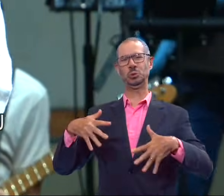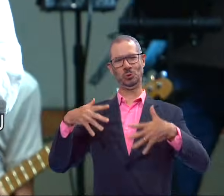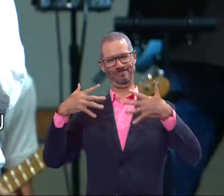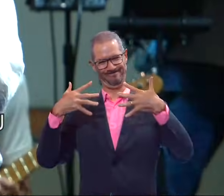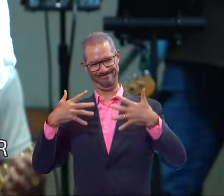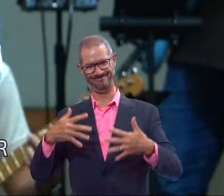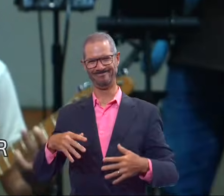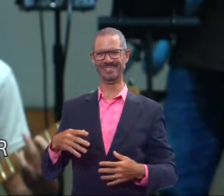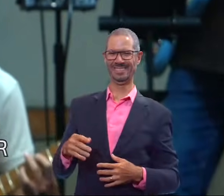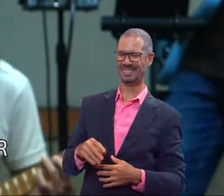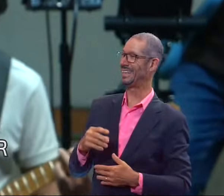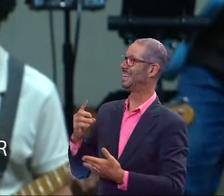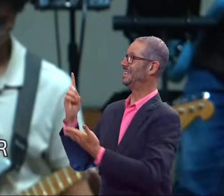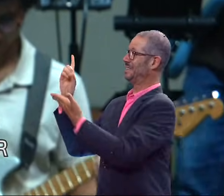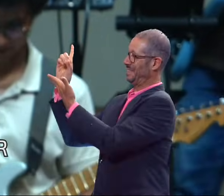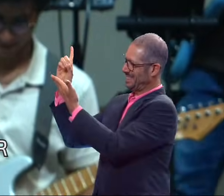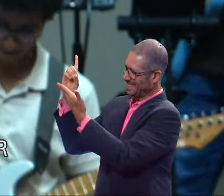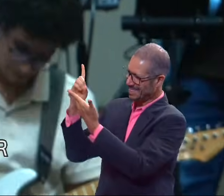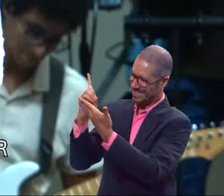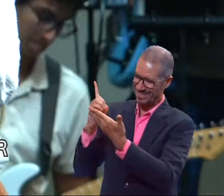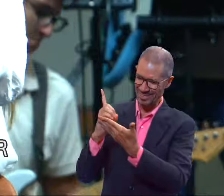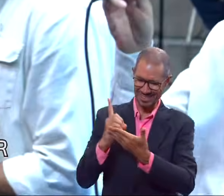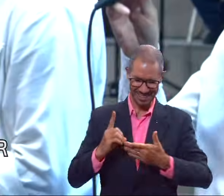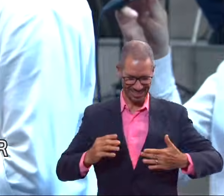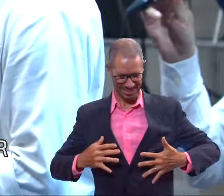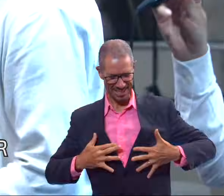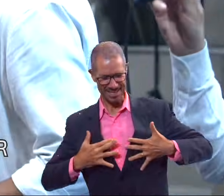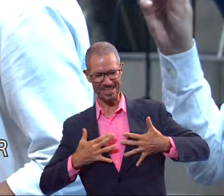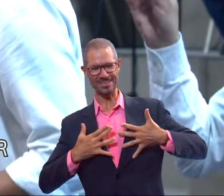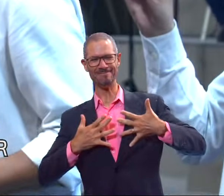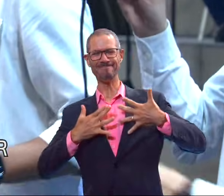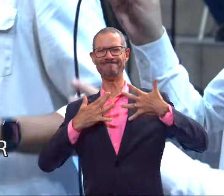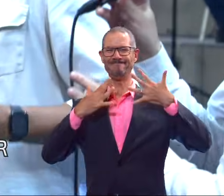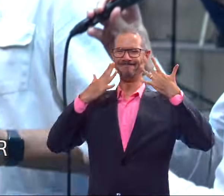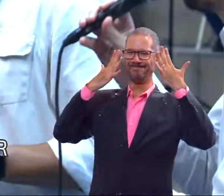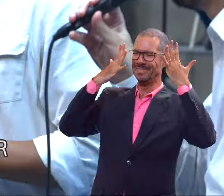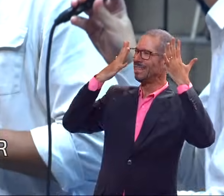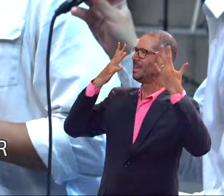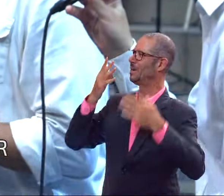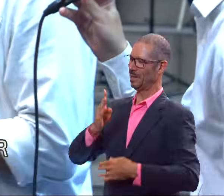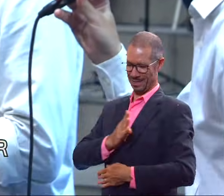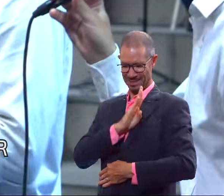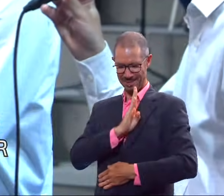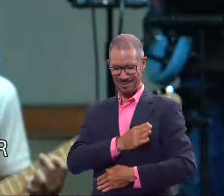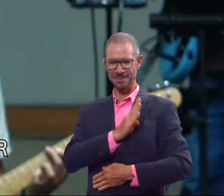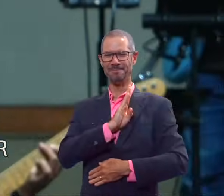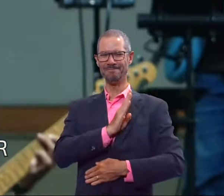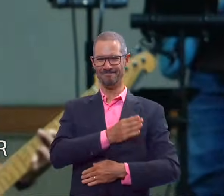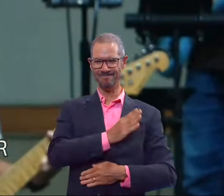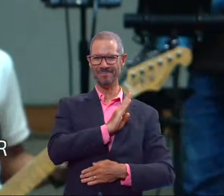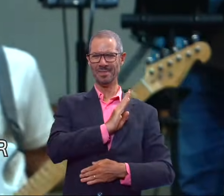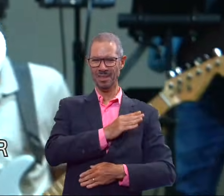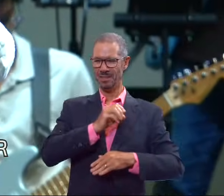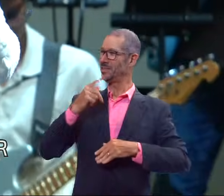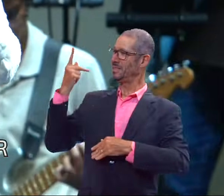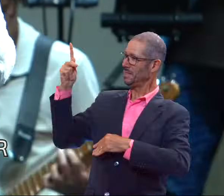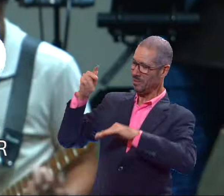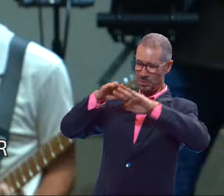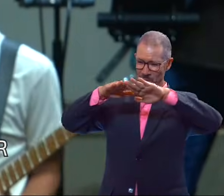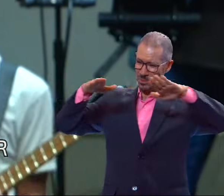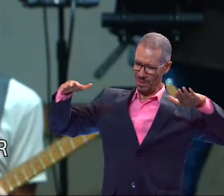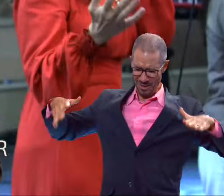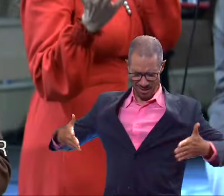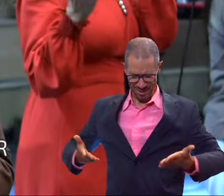contemplar. Então vem me incendiar meu coração. Eu